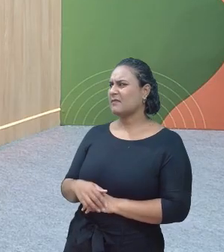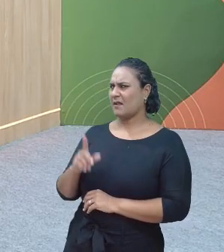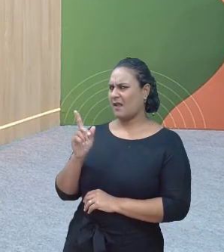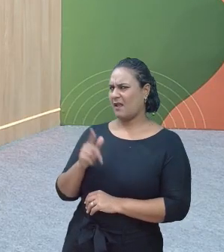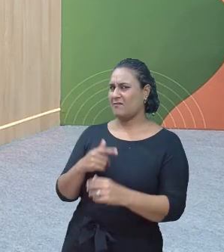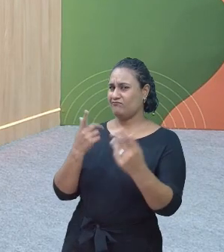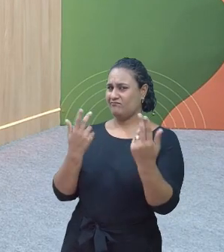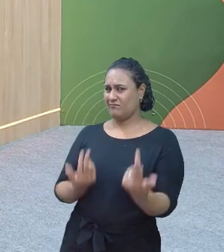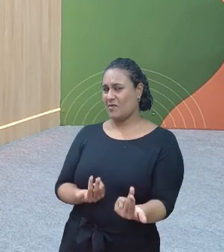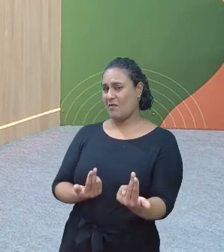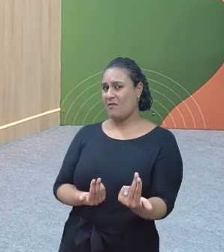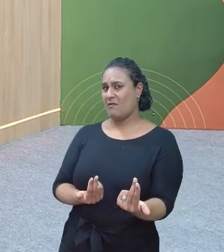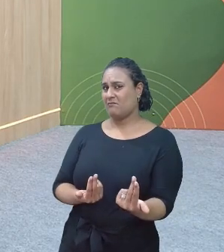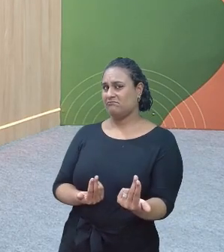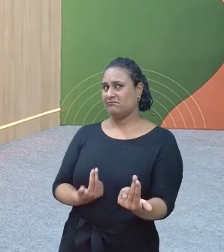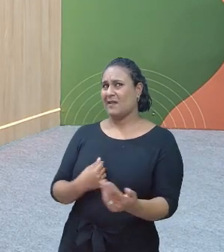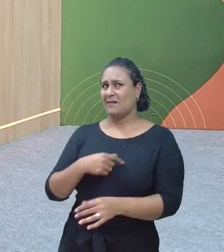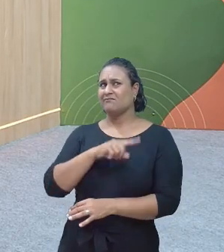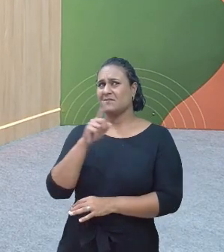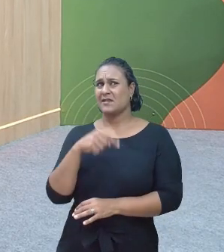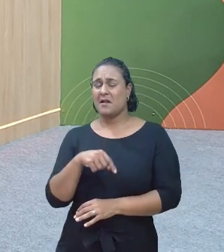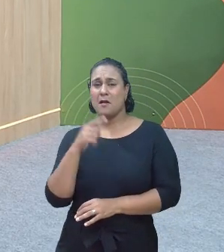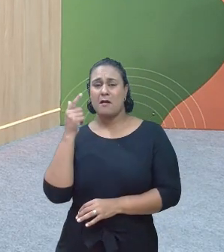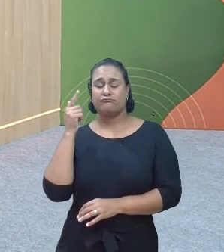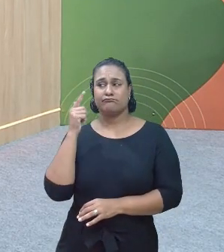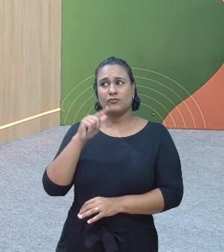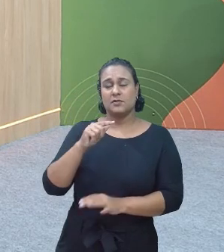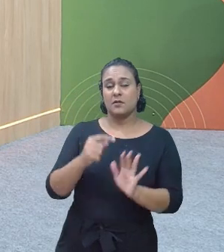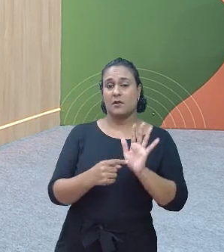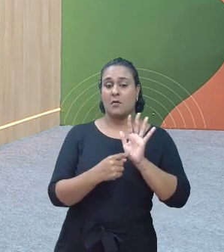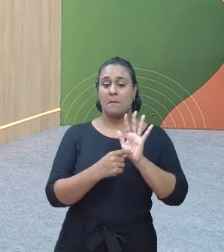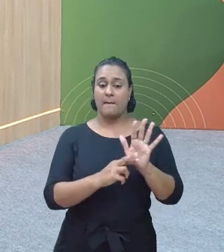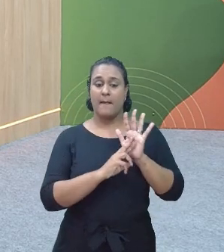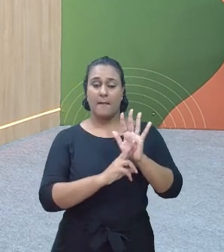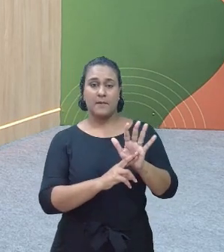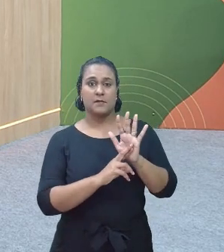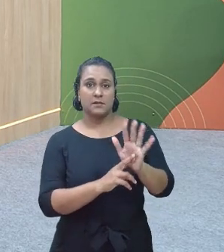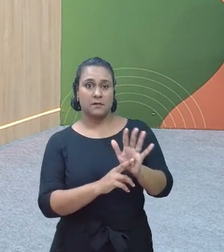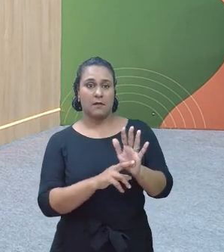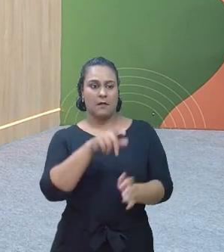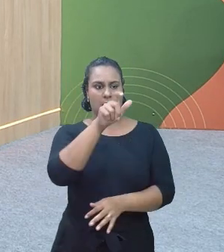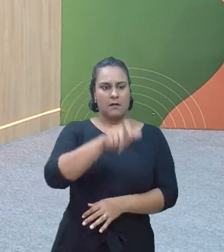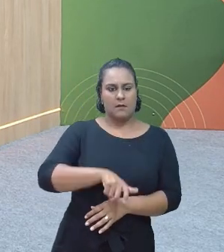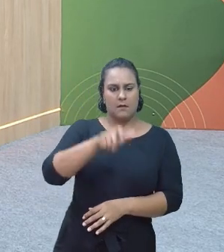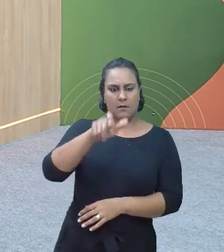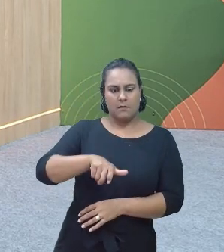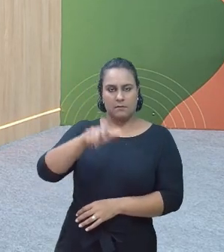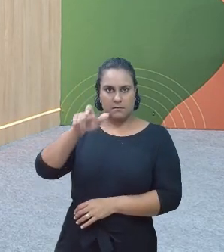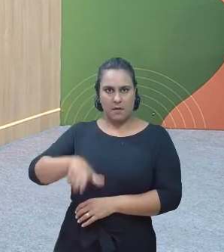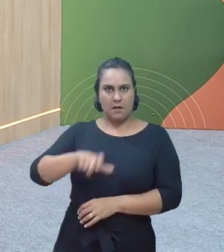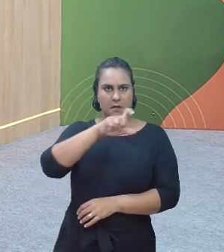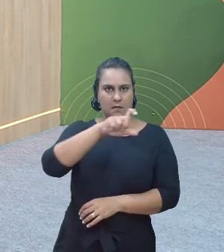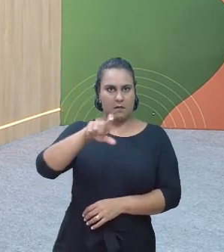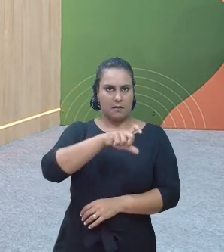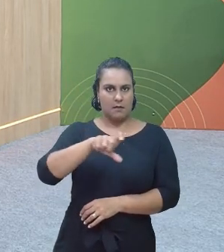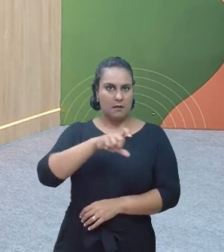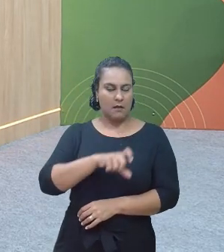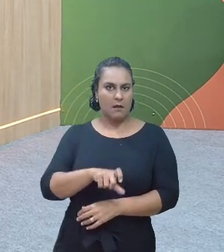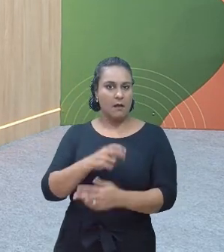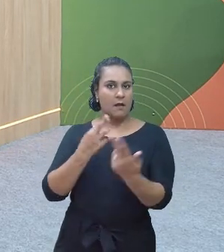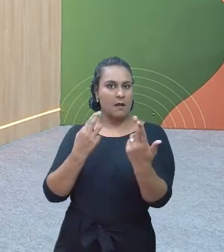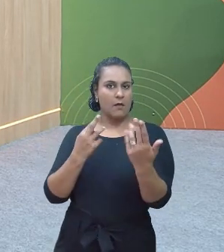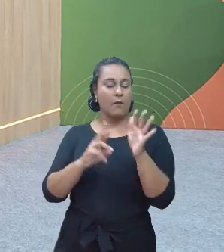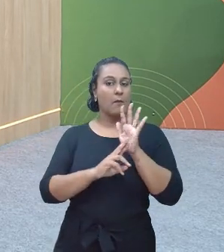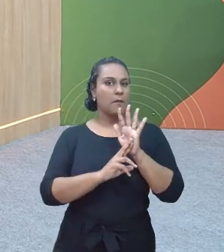mesma coisa? Será que eu poderia representar o gráfico de barras e o gráfico de colunas do mesmo jeito? Então, a gente vai dar